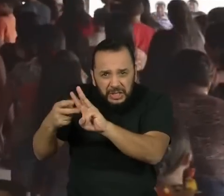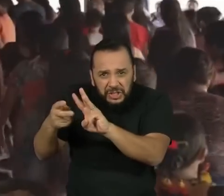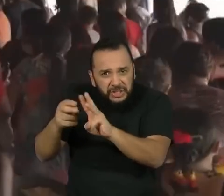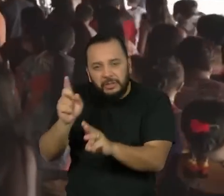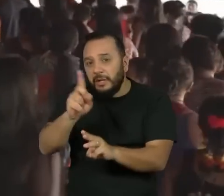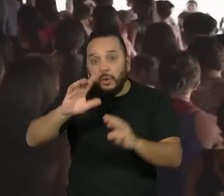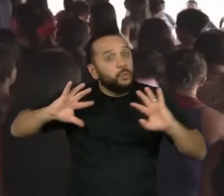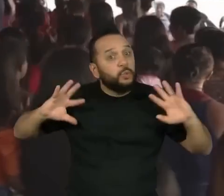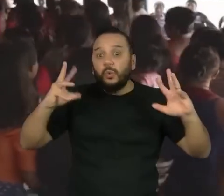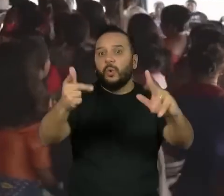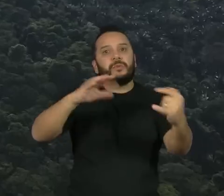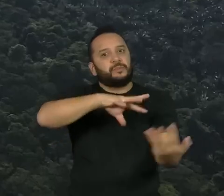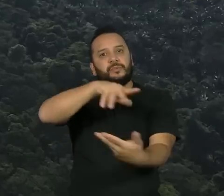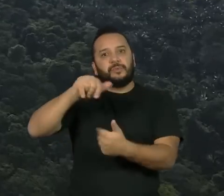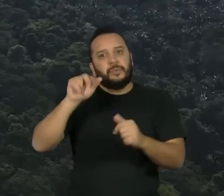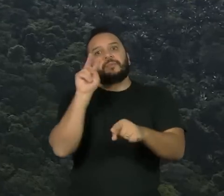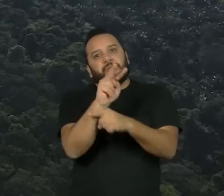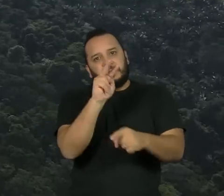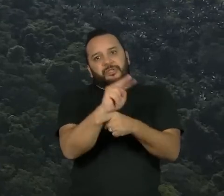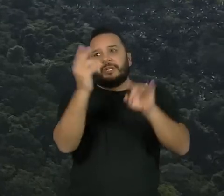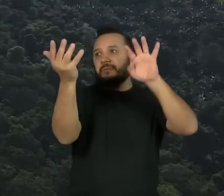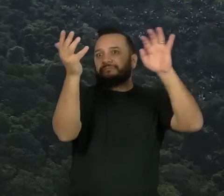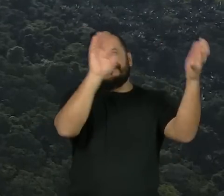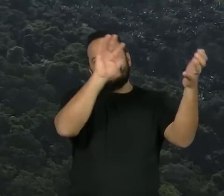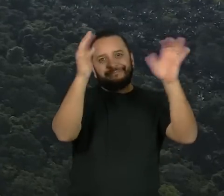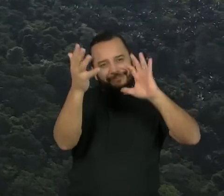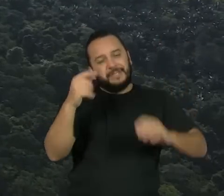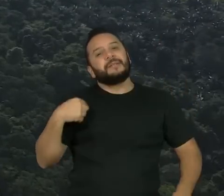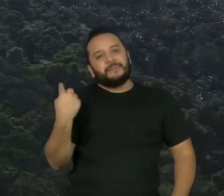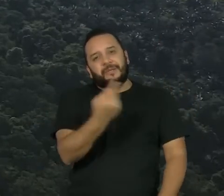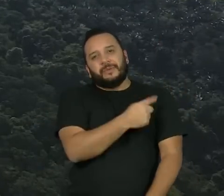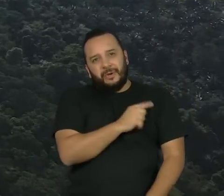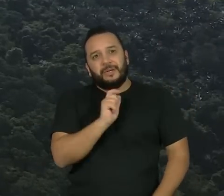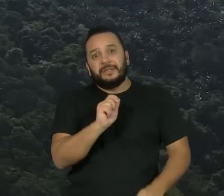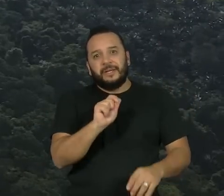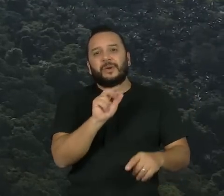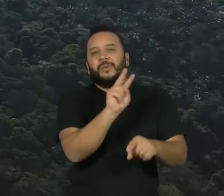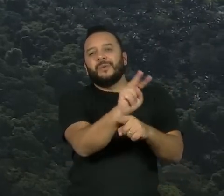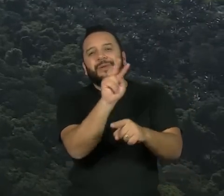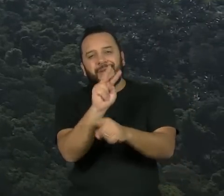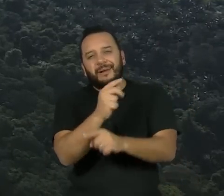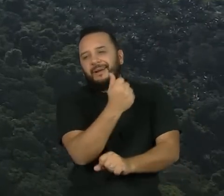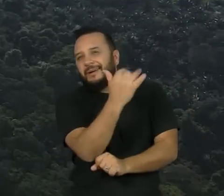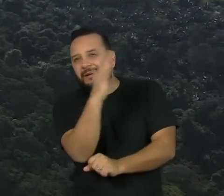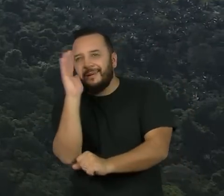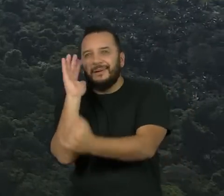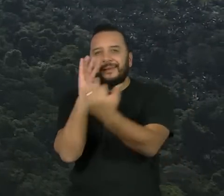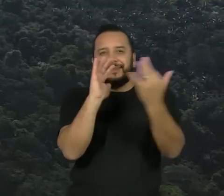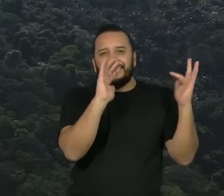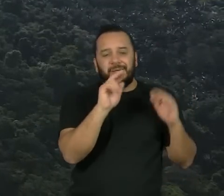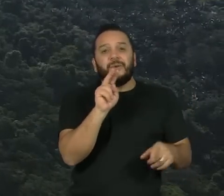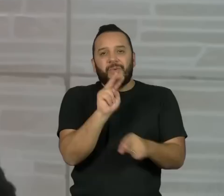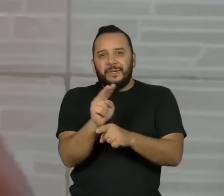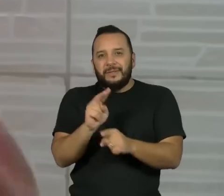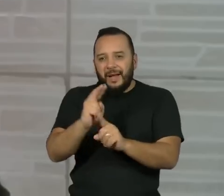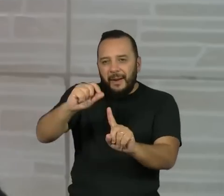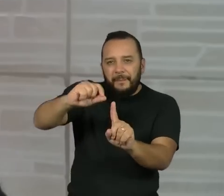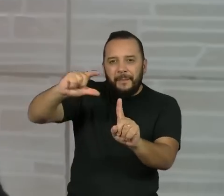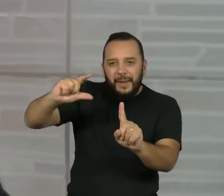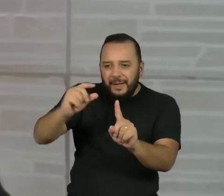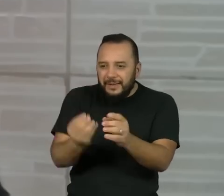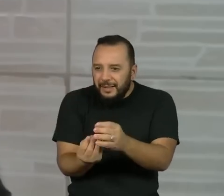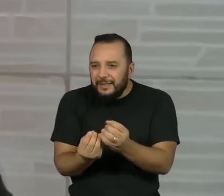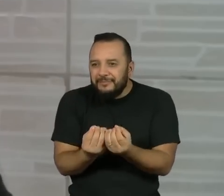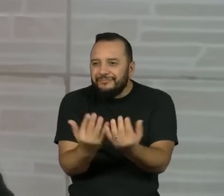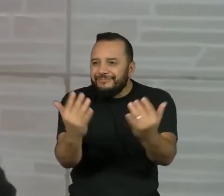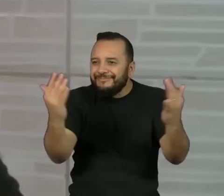a humanidade para que a gente possa, né, ter esse cuidado com a mãe natureza, ter esse cuidado com as plantas, ter esse cuidado